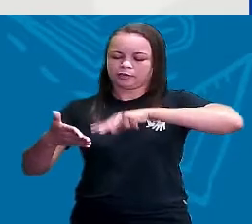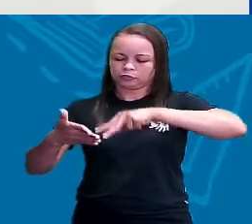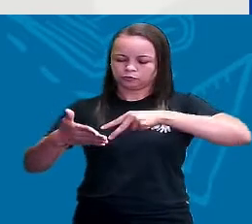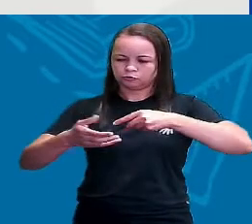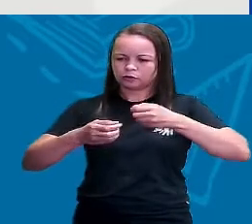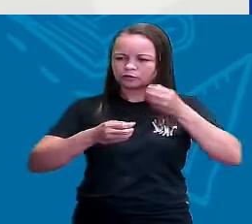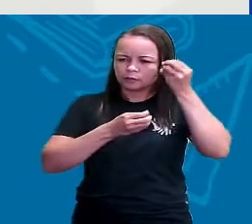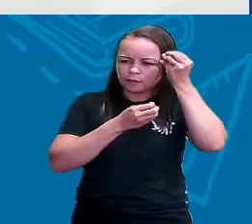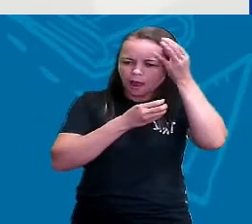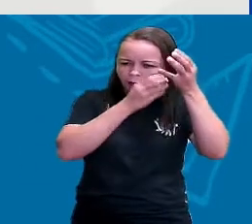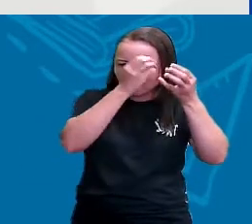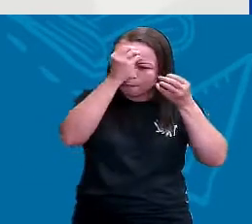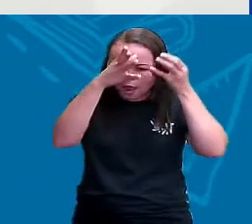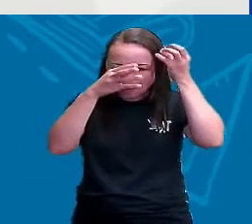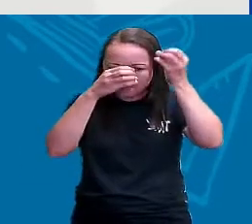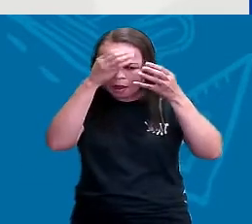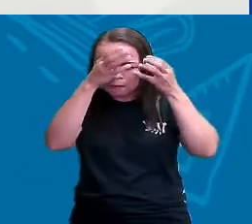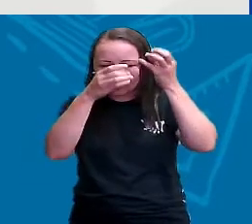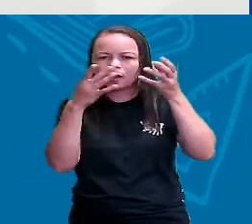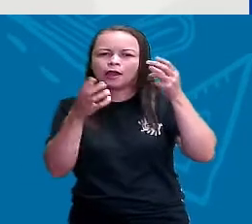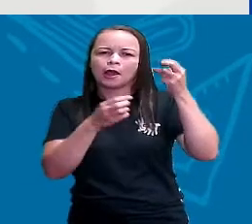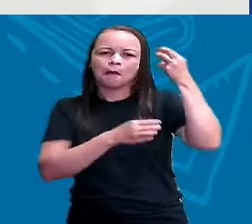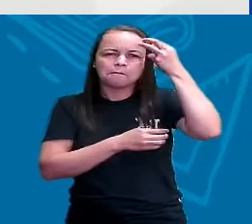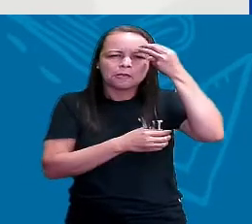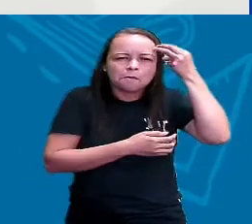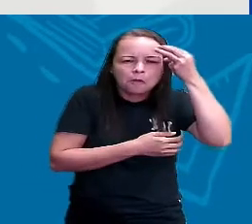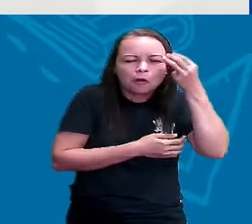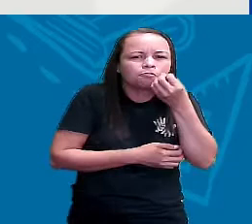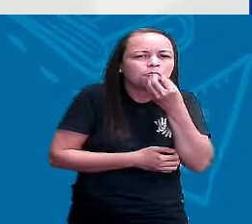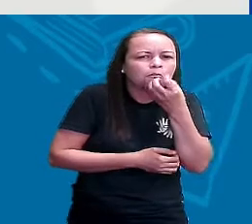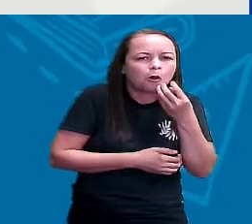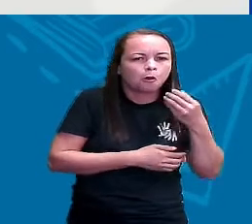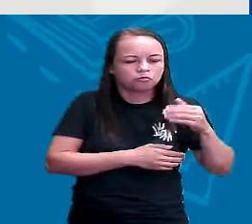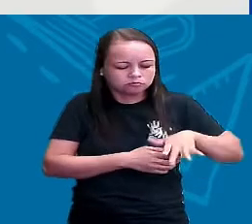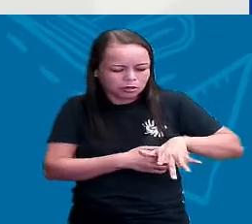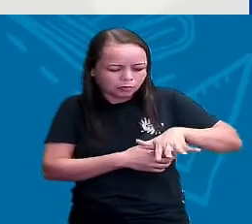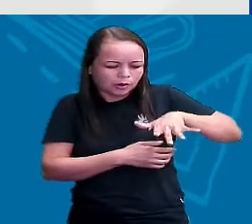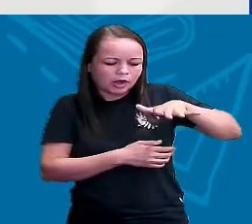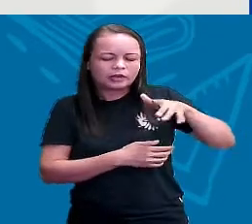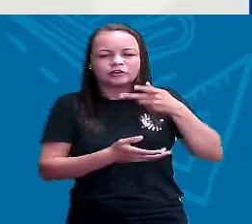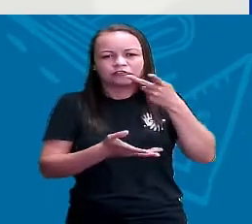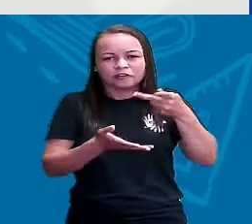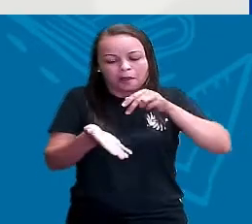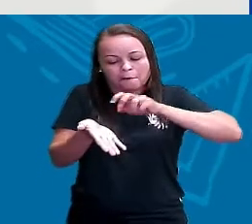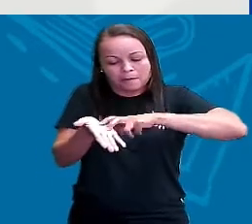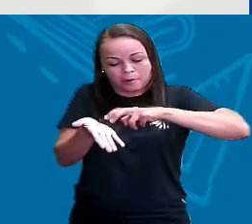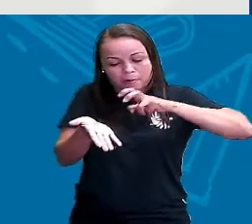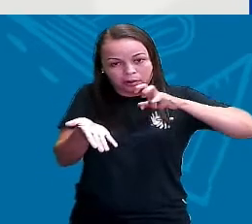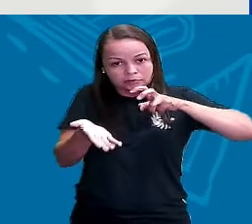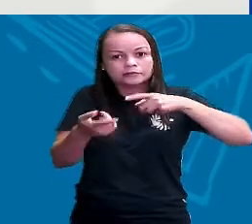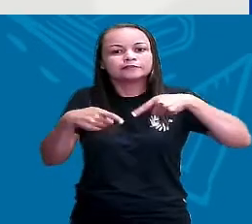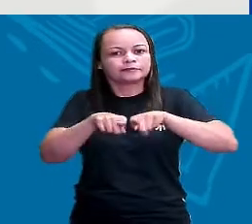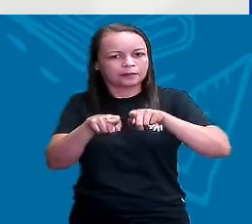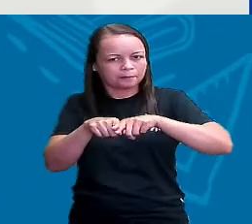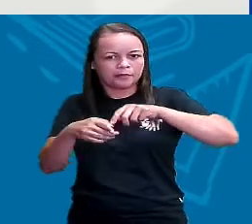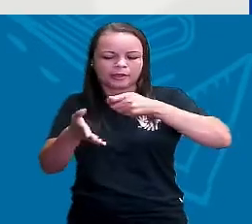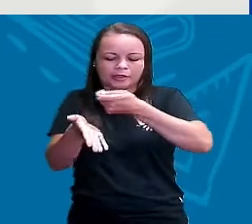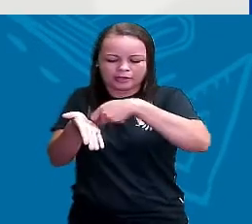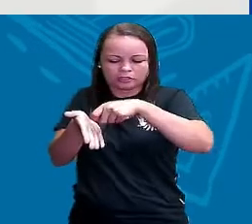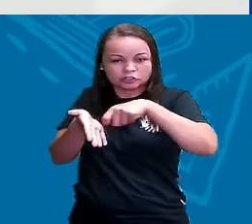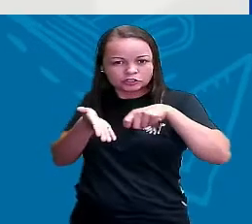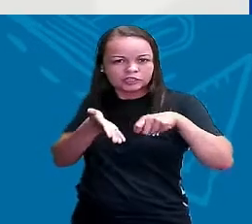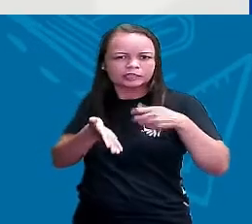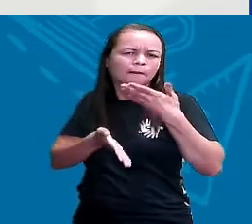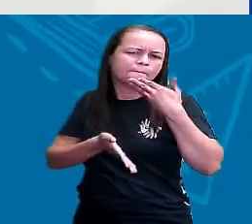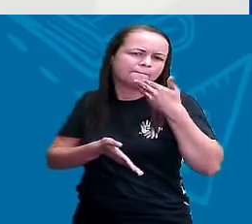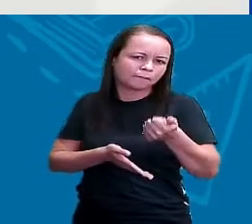trabalha a imaginação, exercita a memória, contribui com o crescimento do vocabulário e a melhora na escrita. Além de